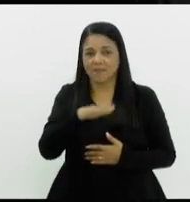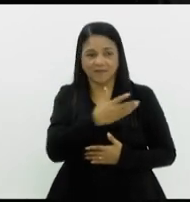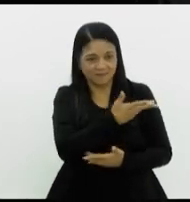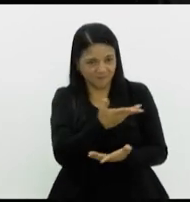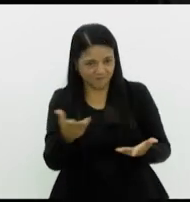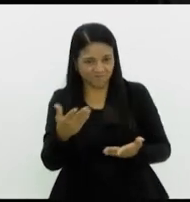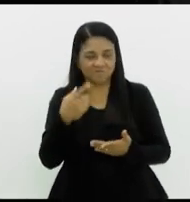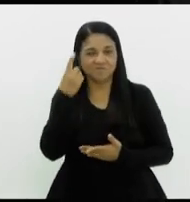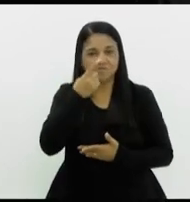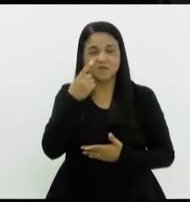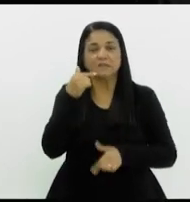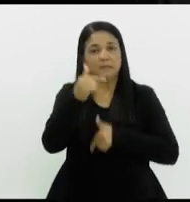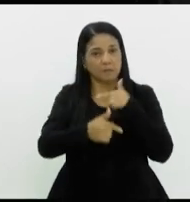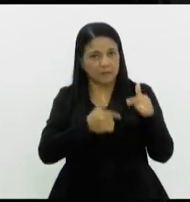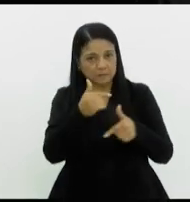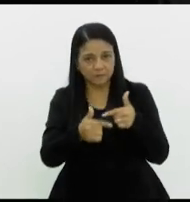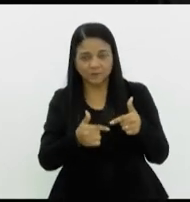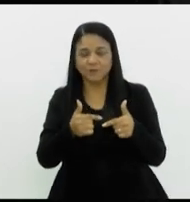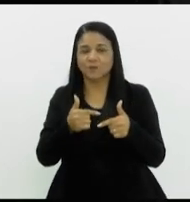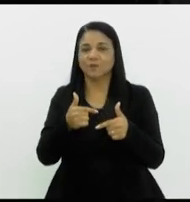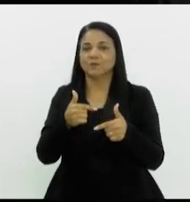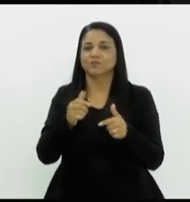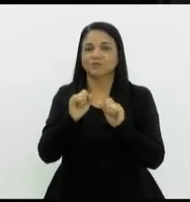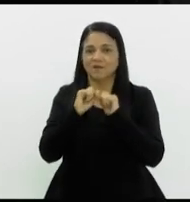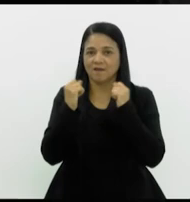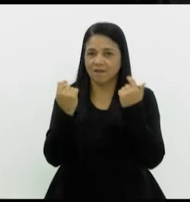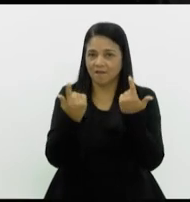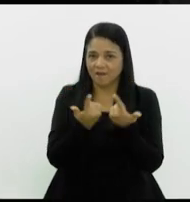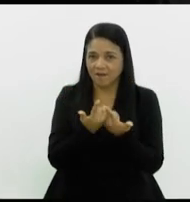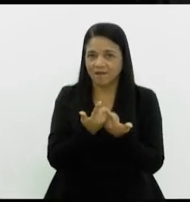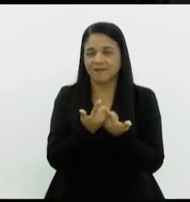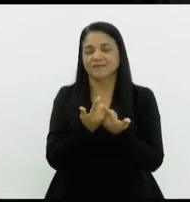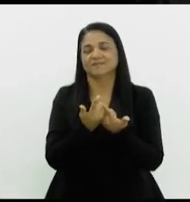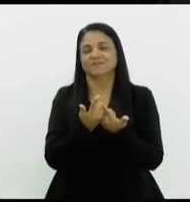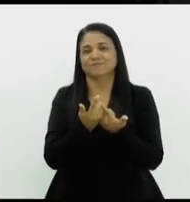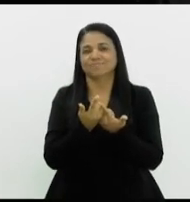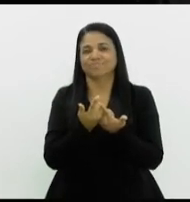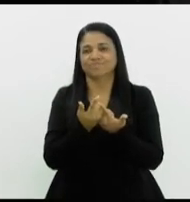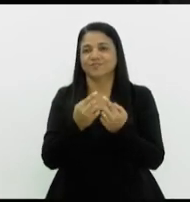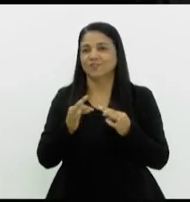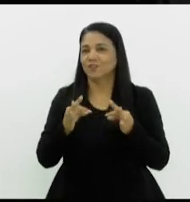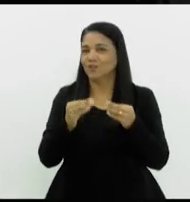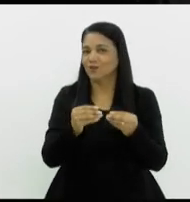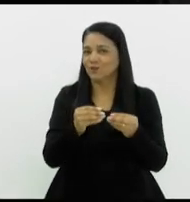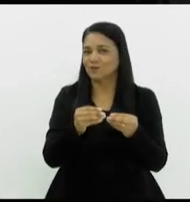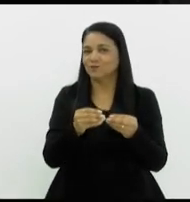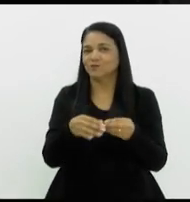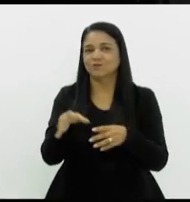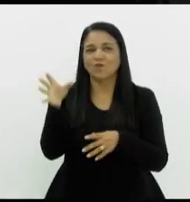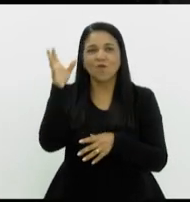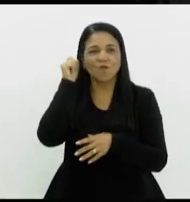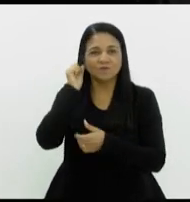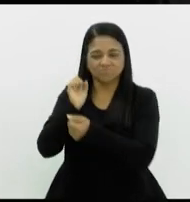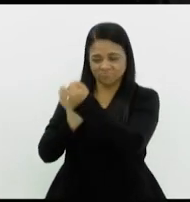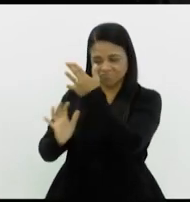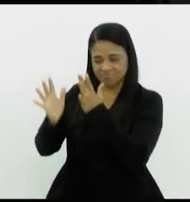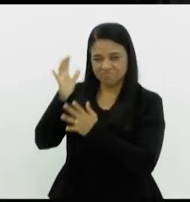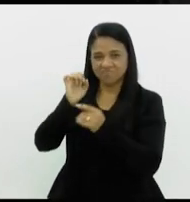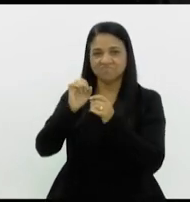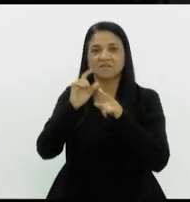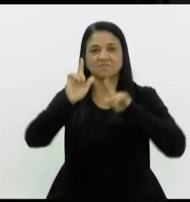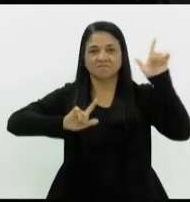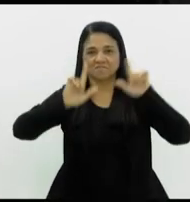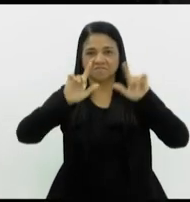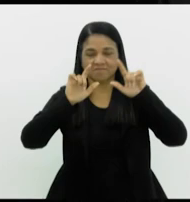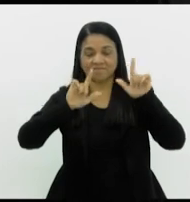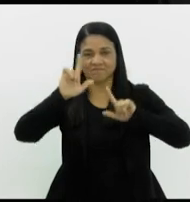Também os trabalhadores e trabalhadoras da Alerge, todos os que estão nos ouvindo aí pela TV